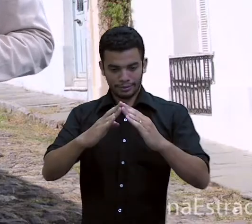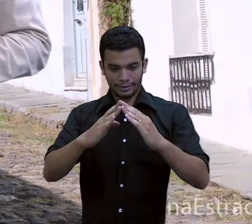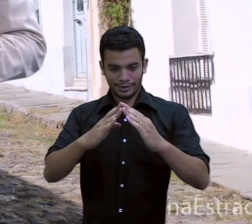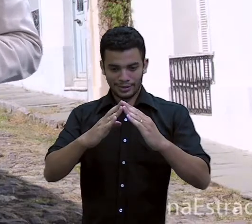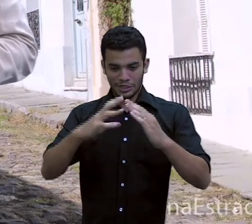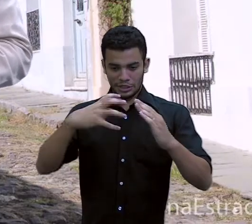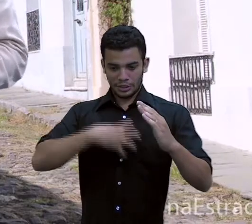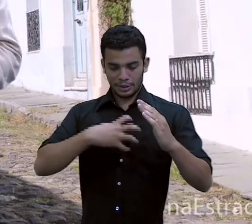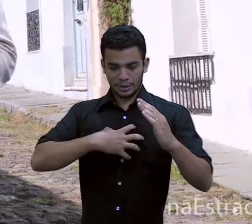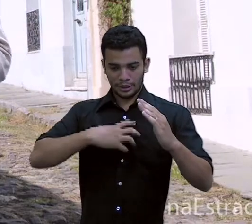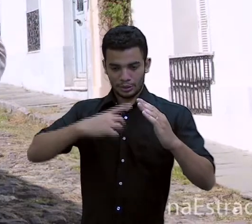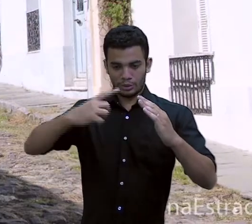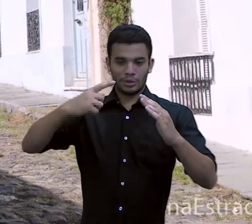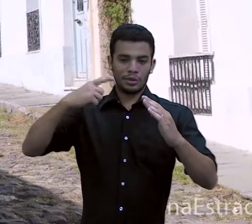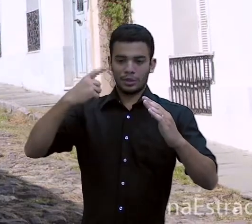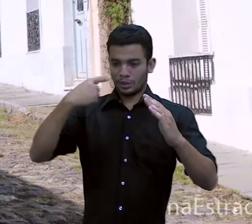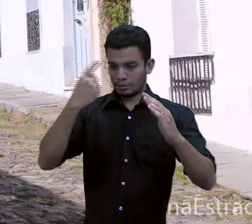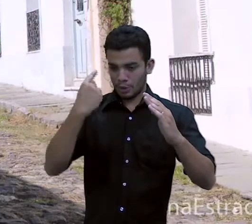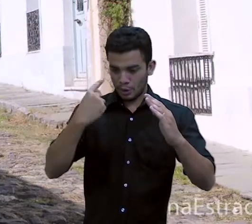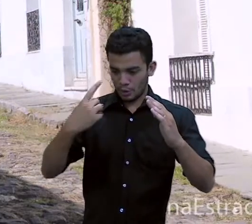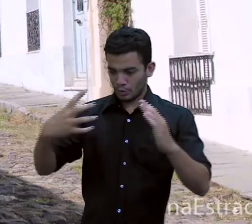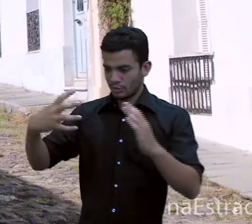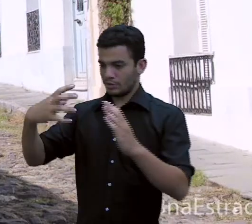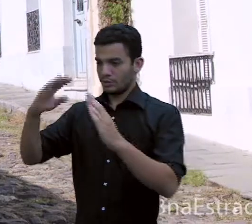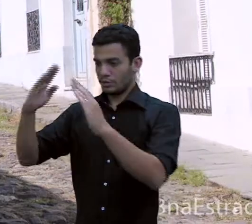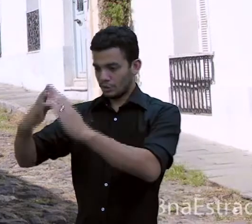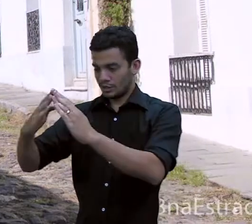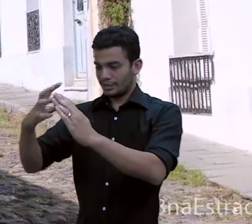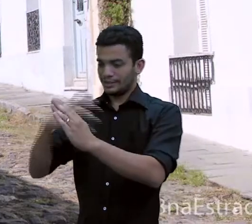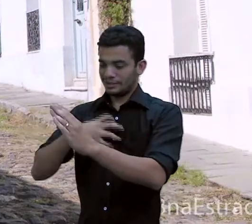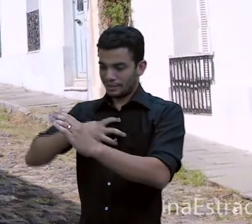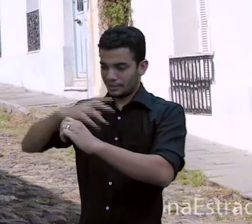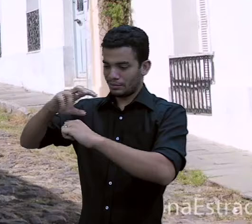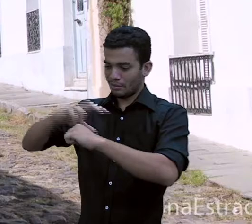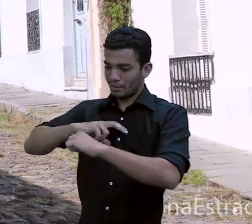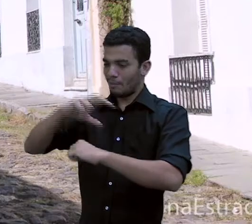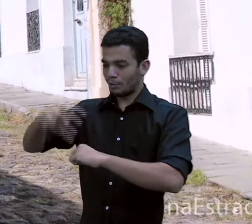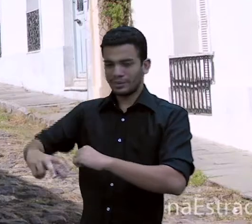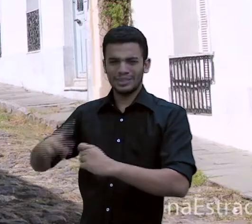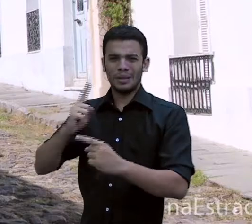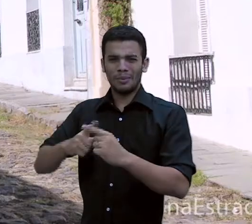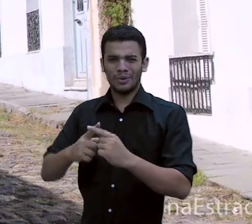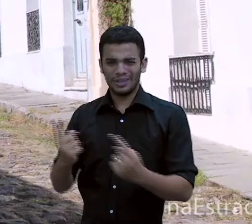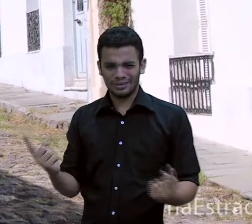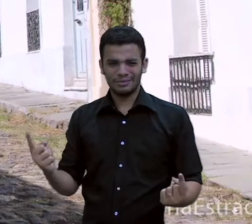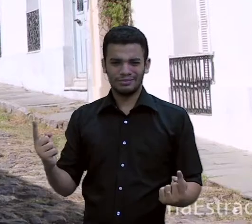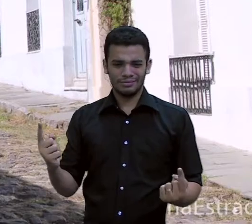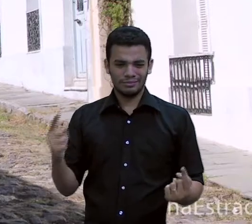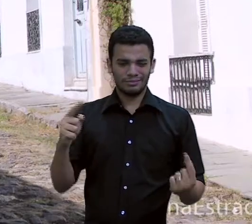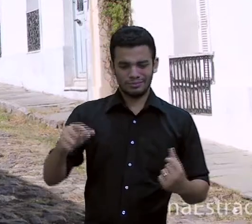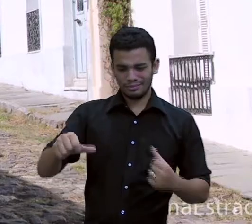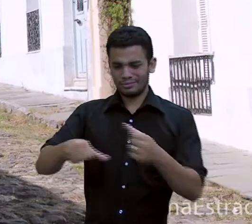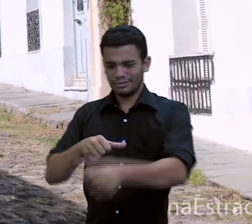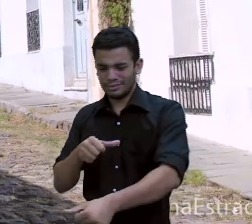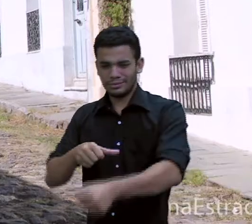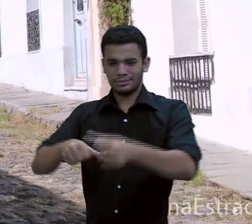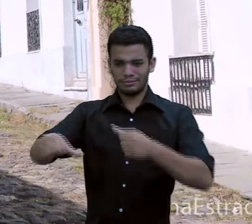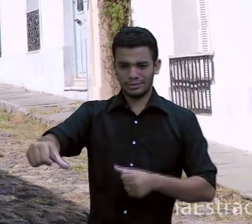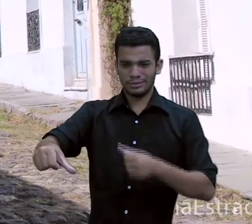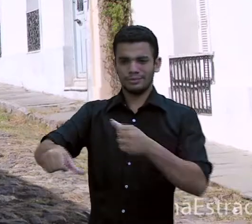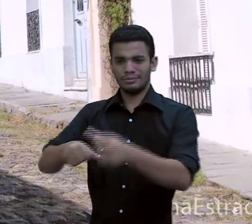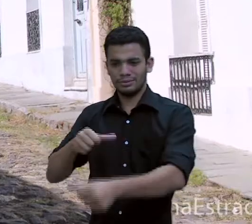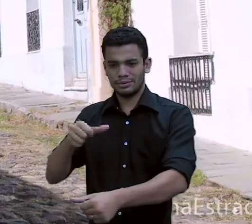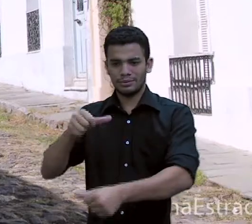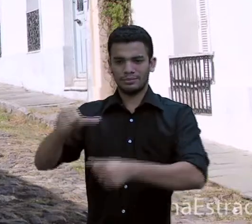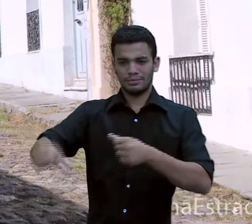de tijolos com terraços planos no teto. Muitas ruas têm nomes lusitanos,